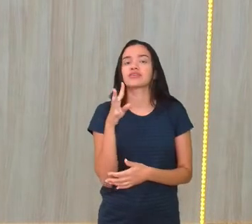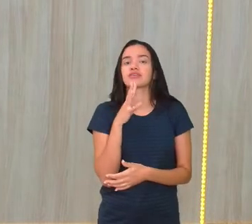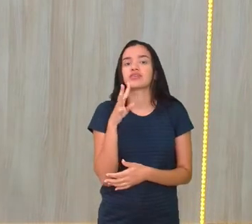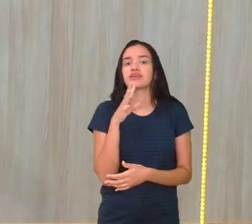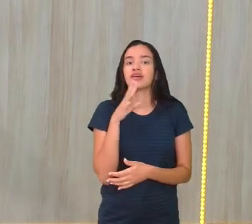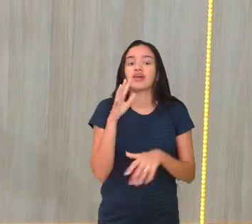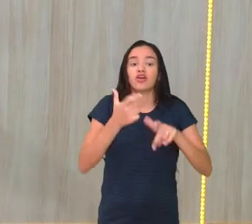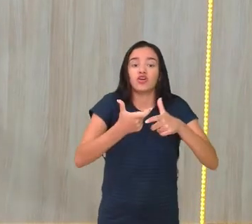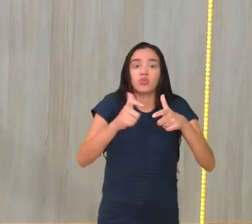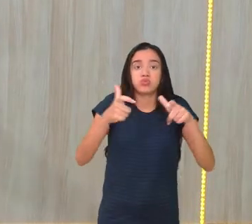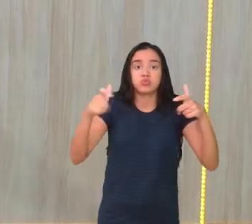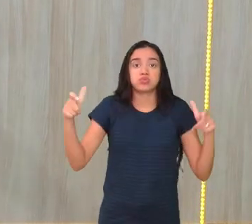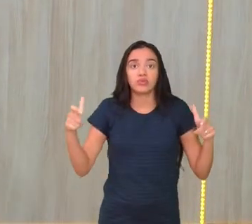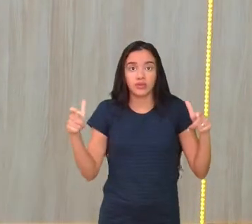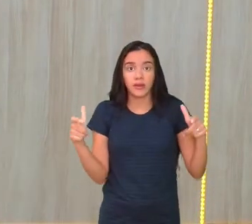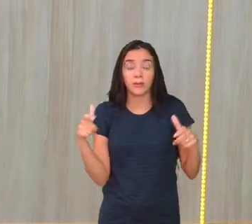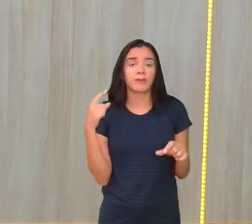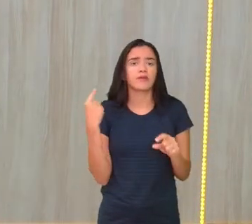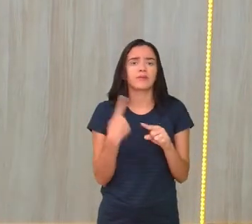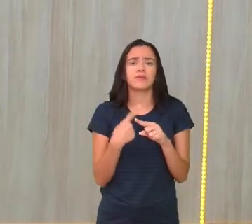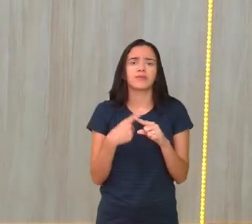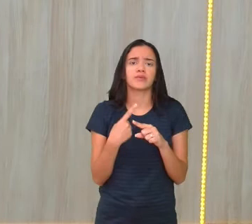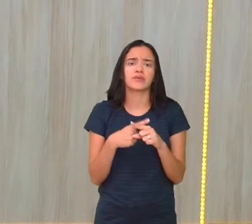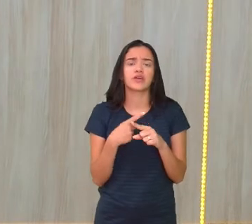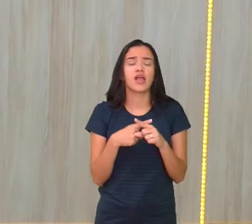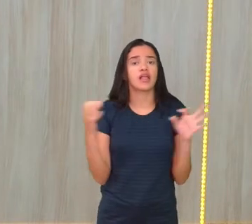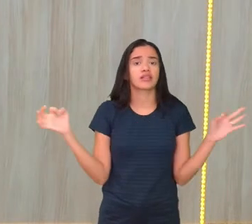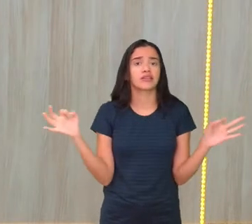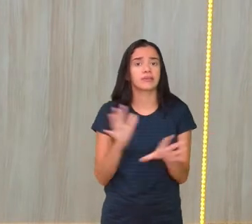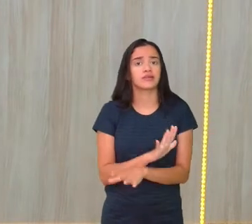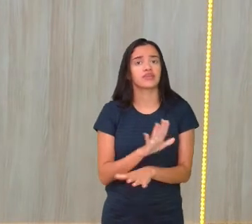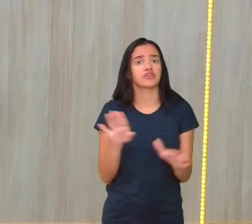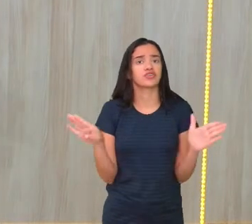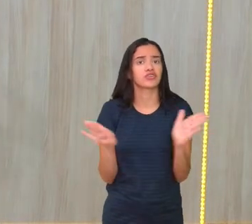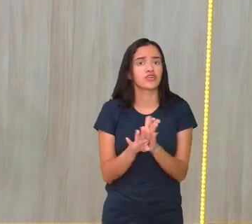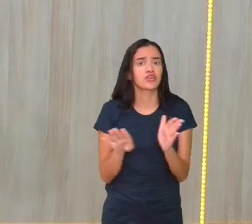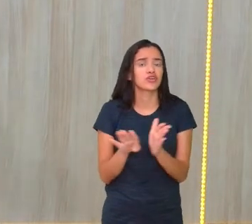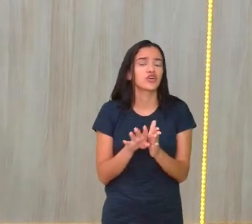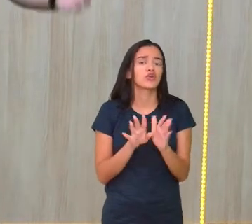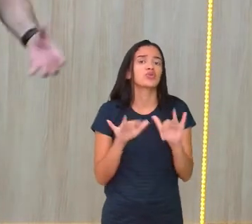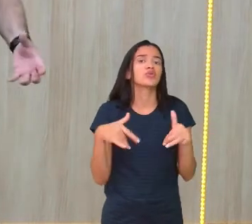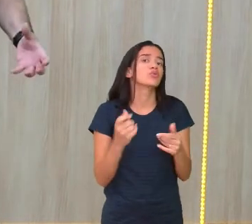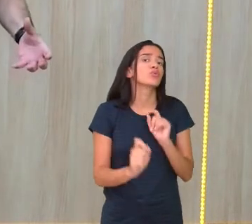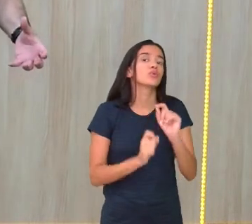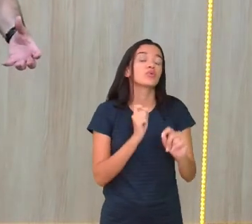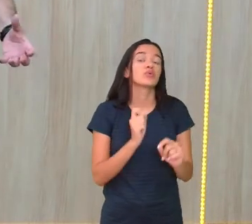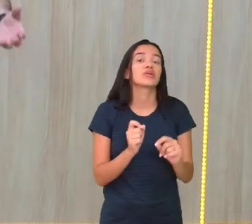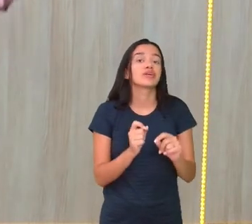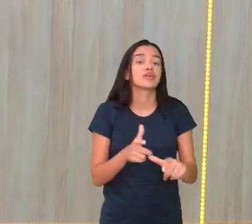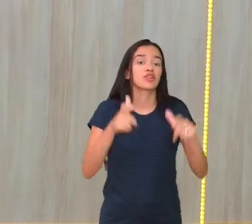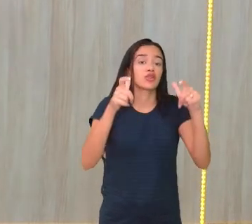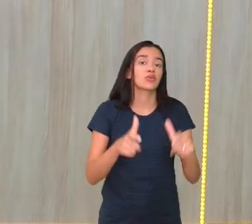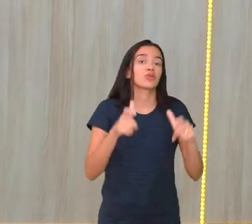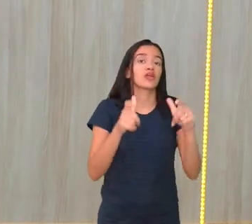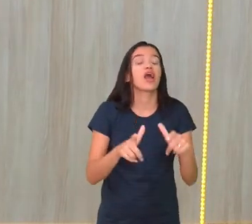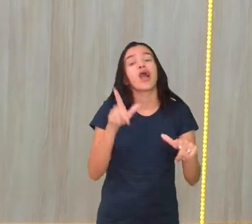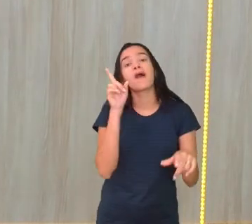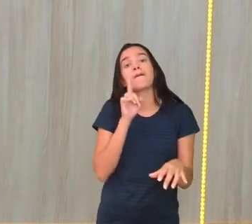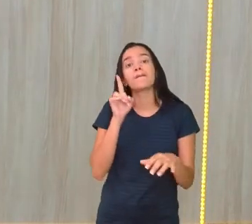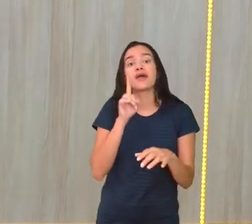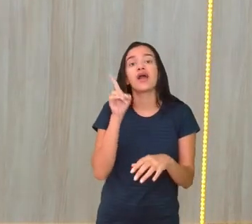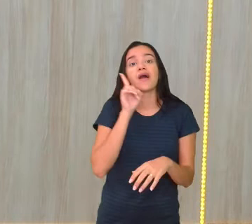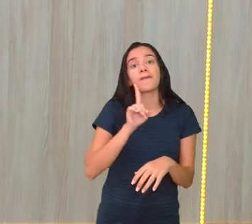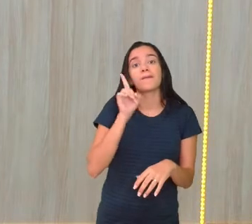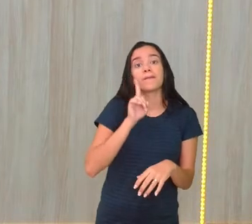sendo ampliado, porque eles terminam chegando ao continente americano. Vão descobrir o